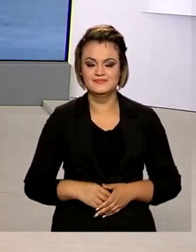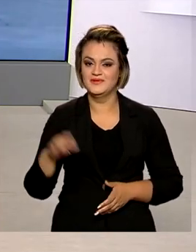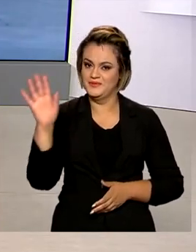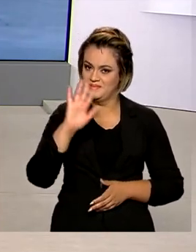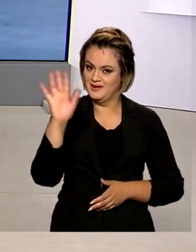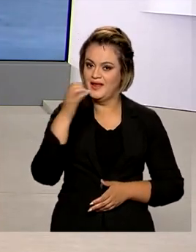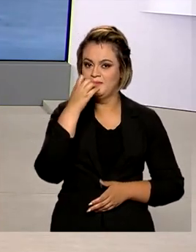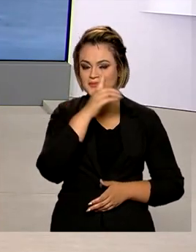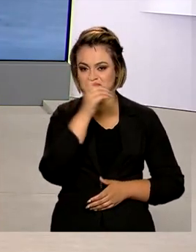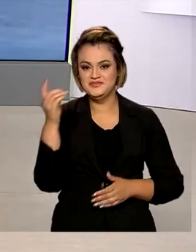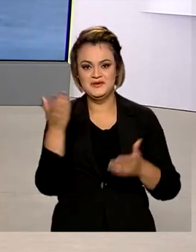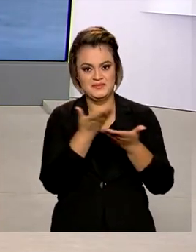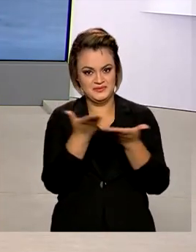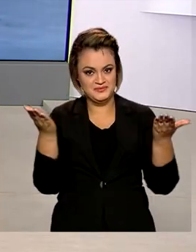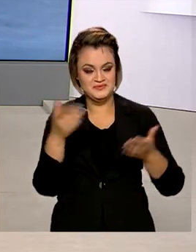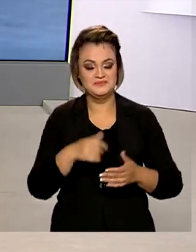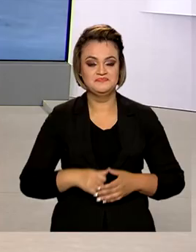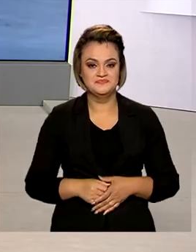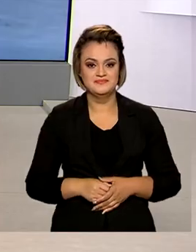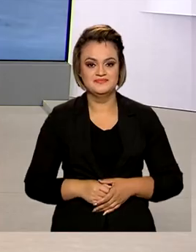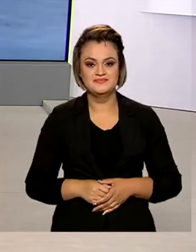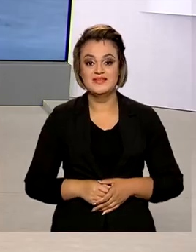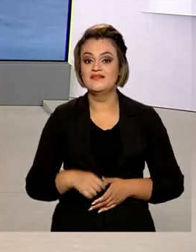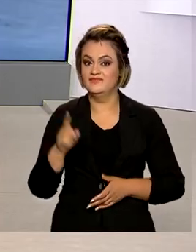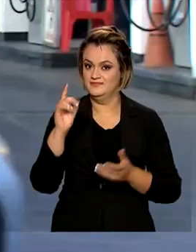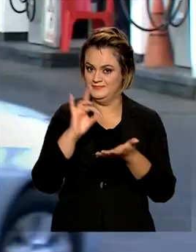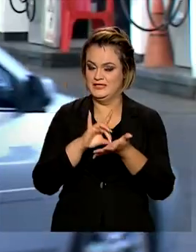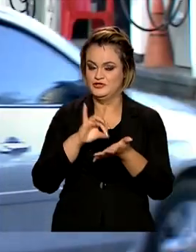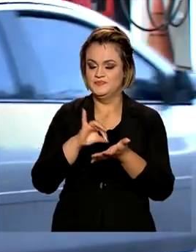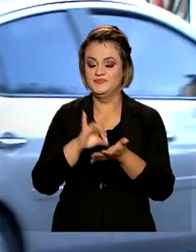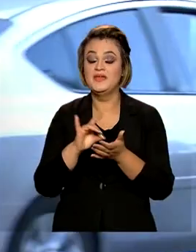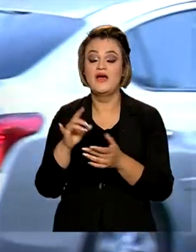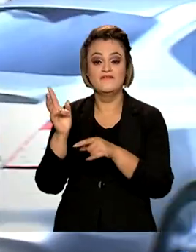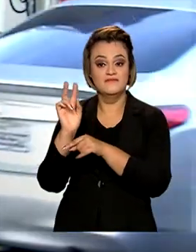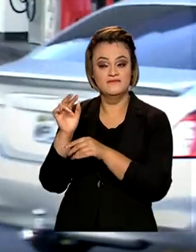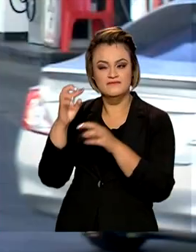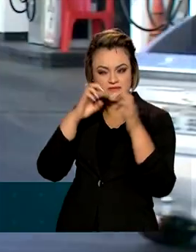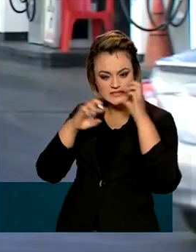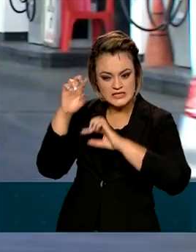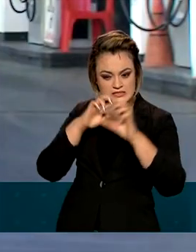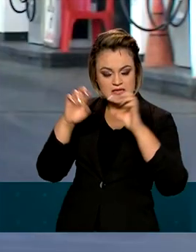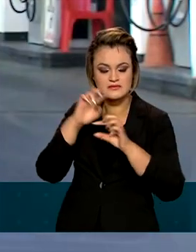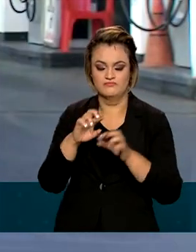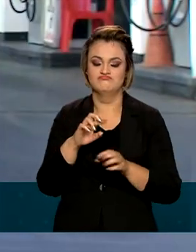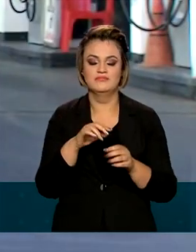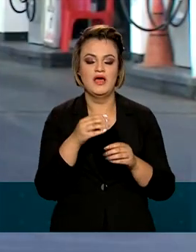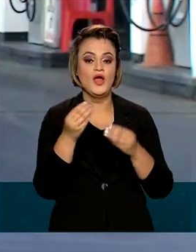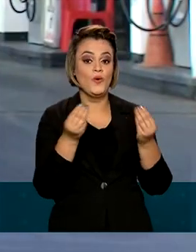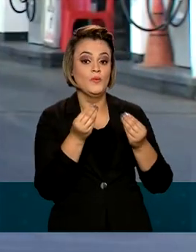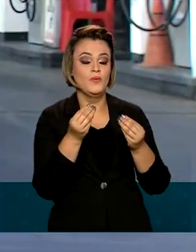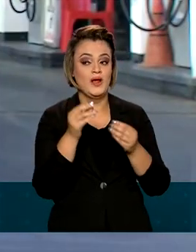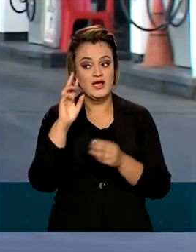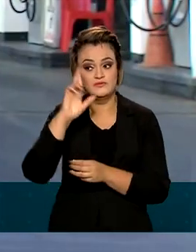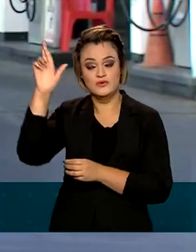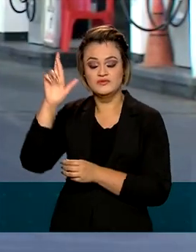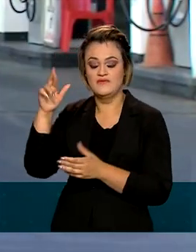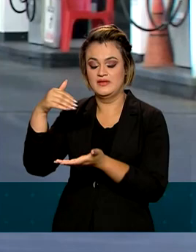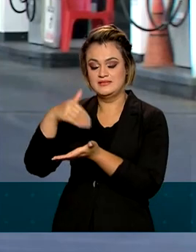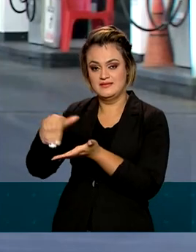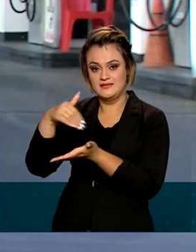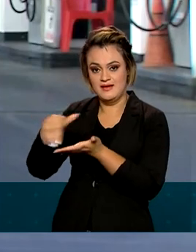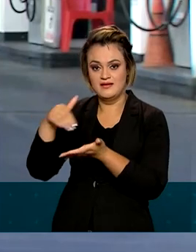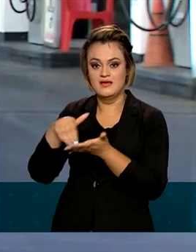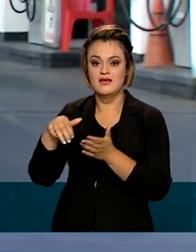Olá, Mara, bom dia para você e bom dia a todos. É isso mesmo, né? A fiscalização dos PROCONs, ela será coordenada pela